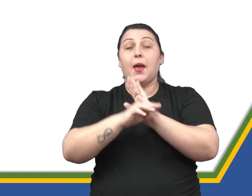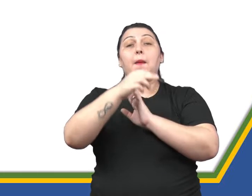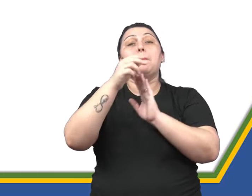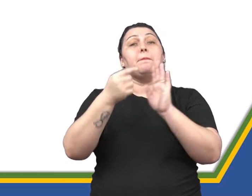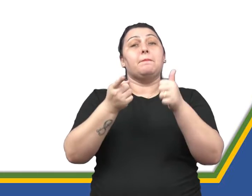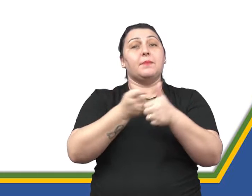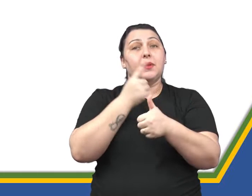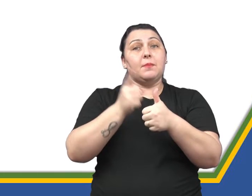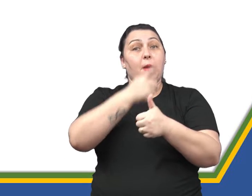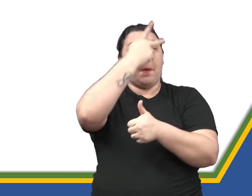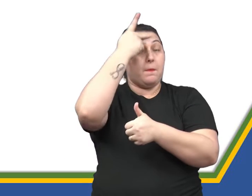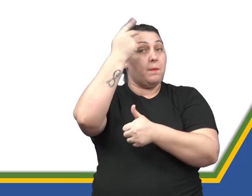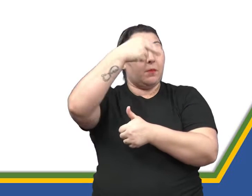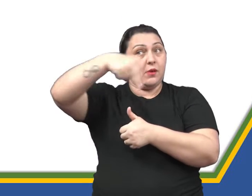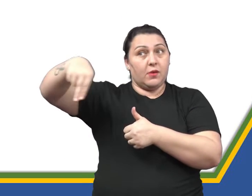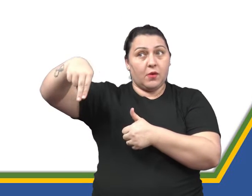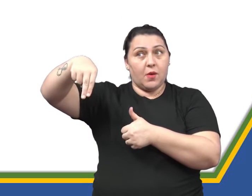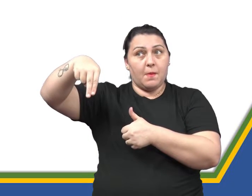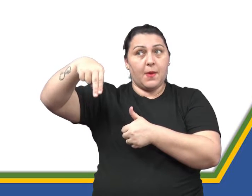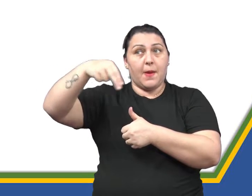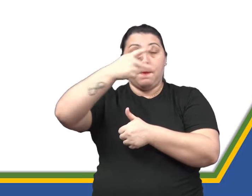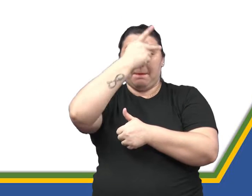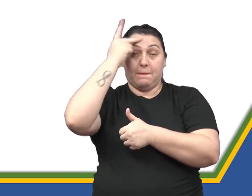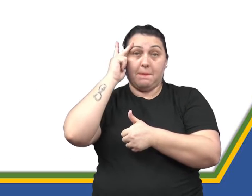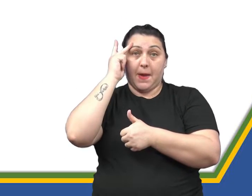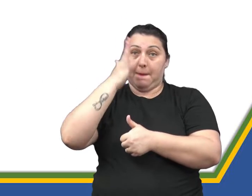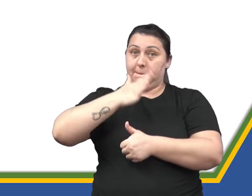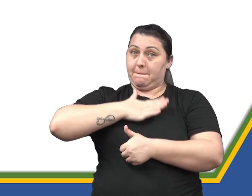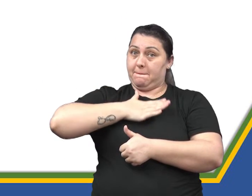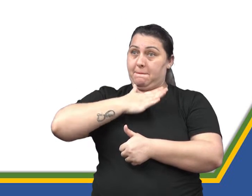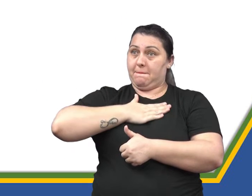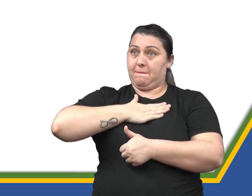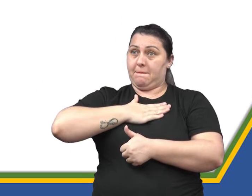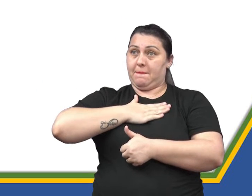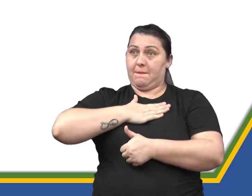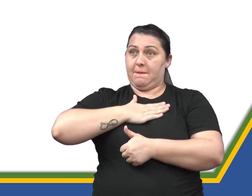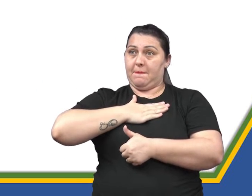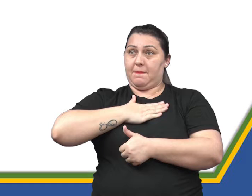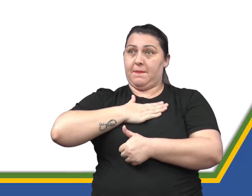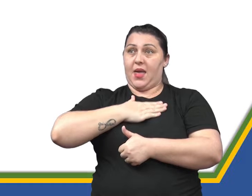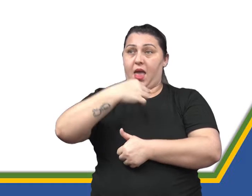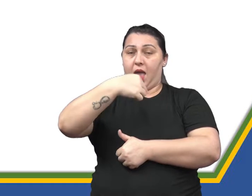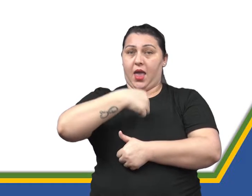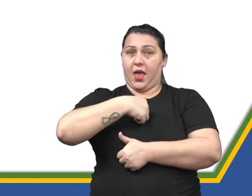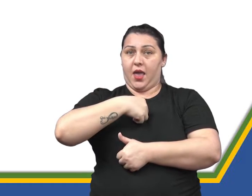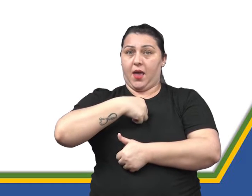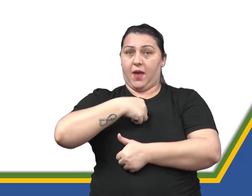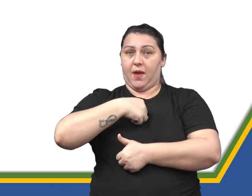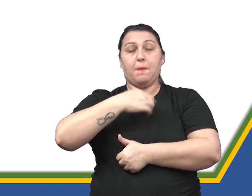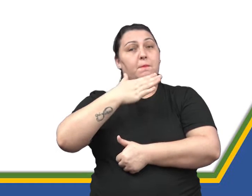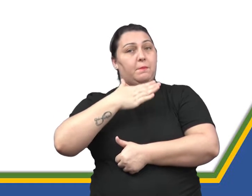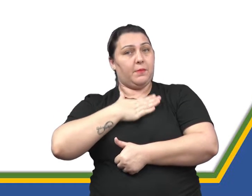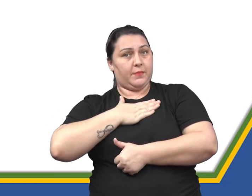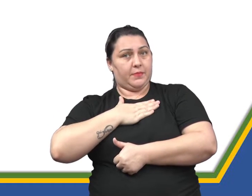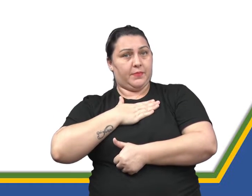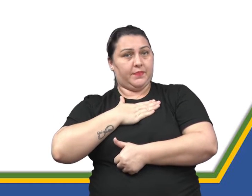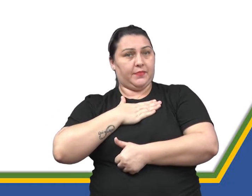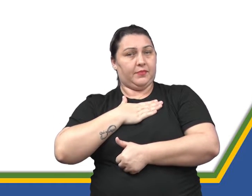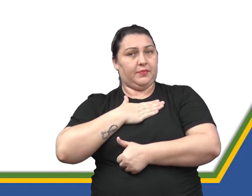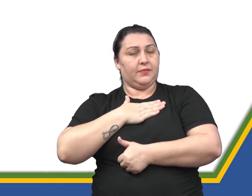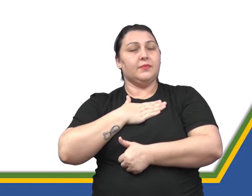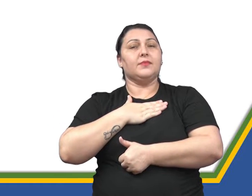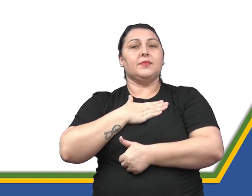Primeiro, nós temos os pronomes. Olha lá, minha, meu, eu e por mim. São